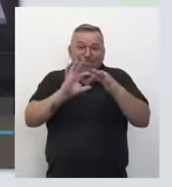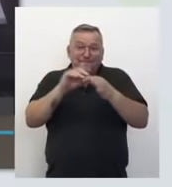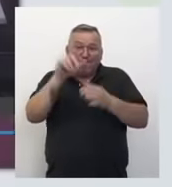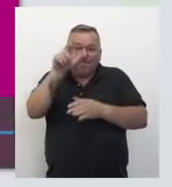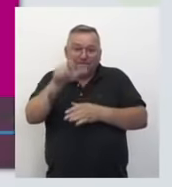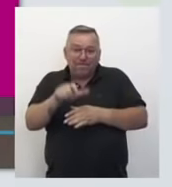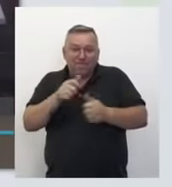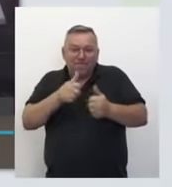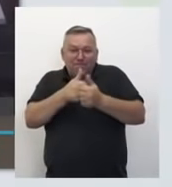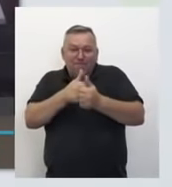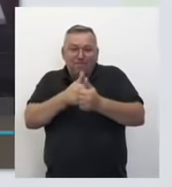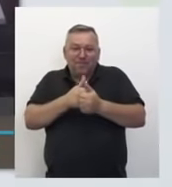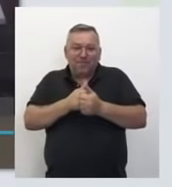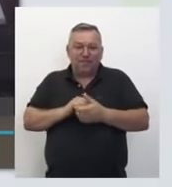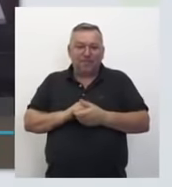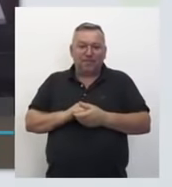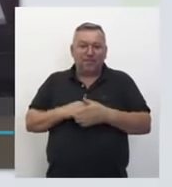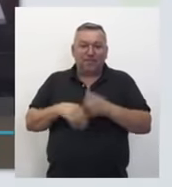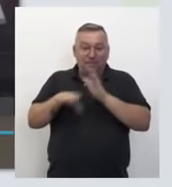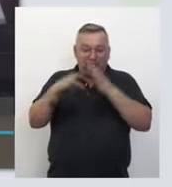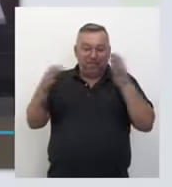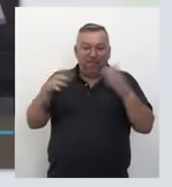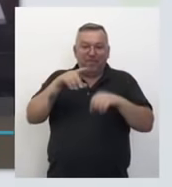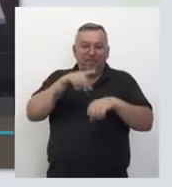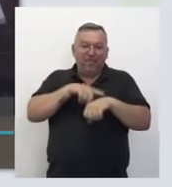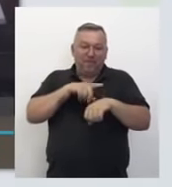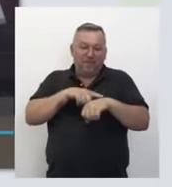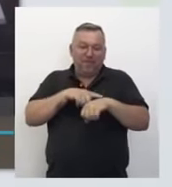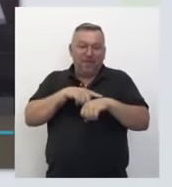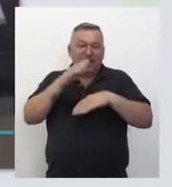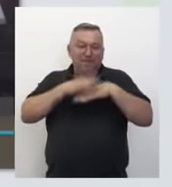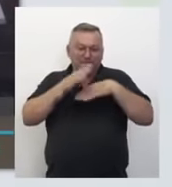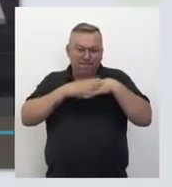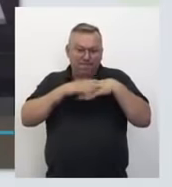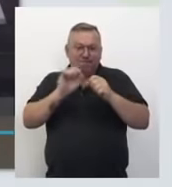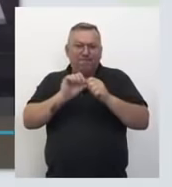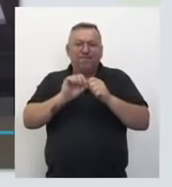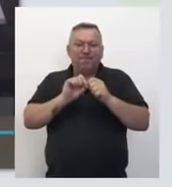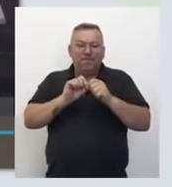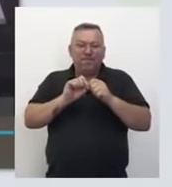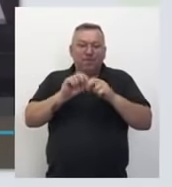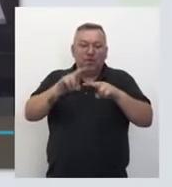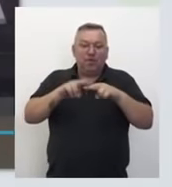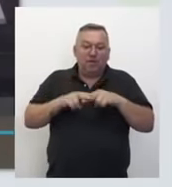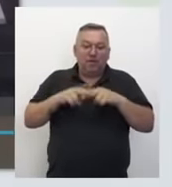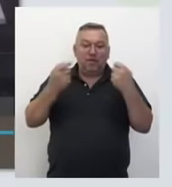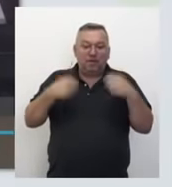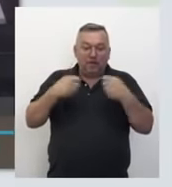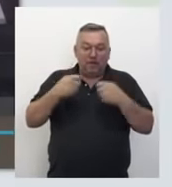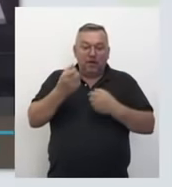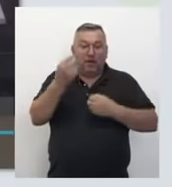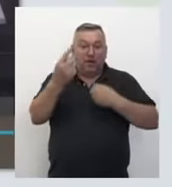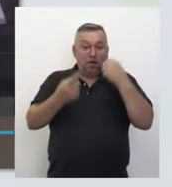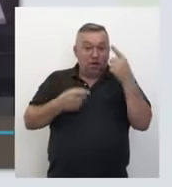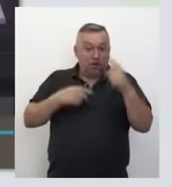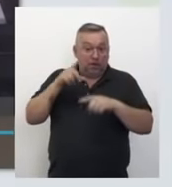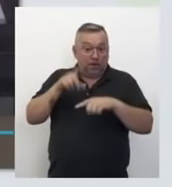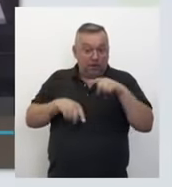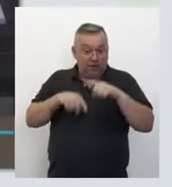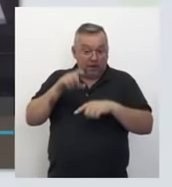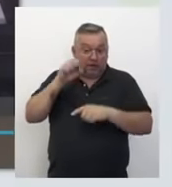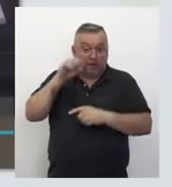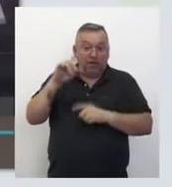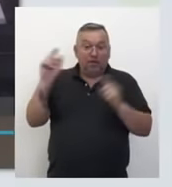as pessoas? Chegou a hora de colocarmos a mão na massa. Para isso, vamos precisar de alguns materiais. Então, se